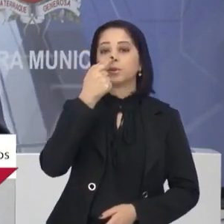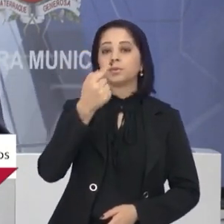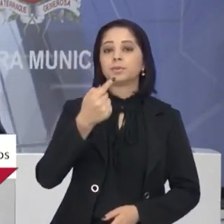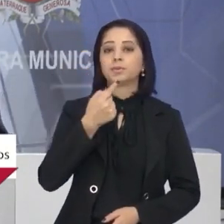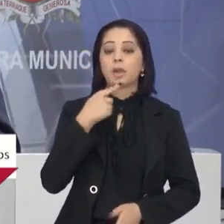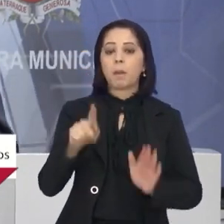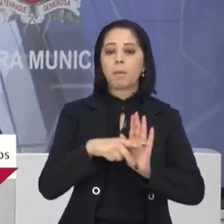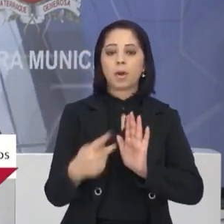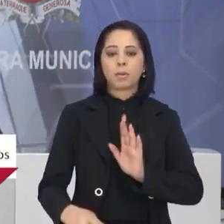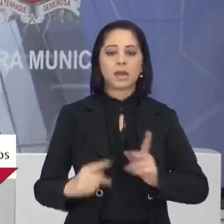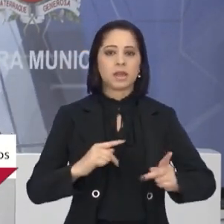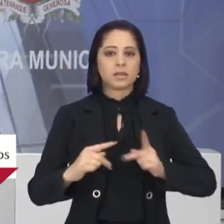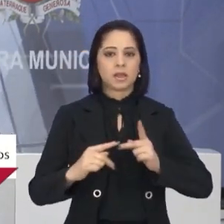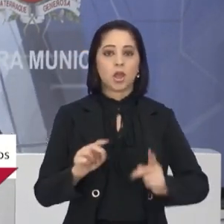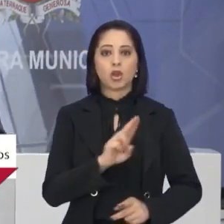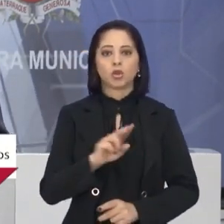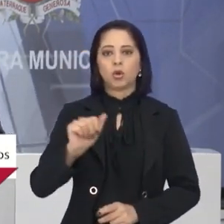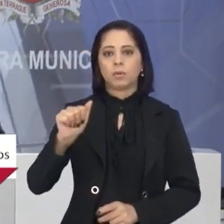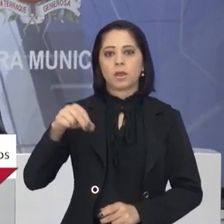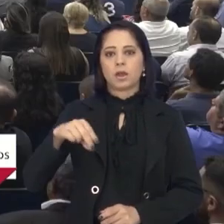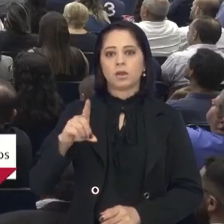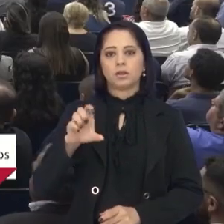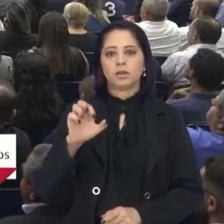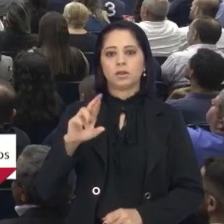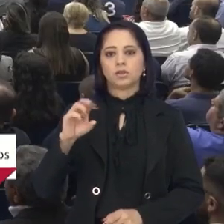dos Campos and